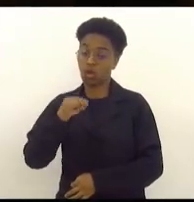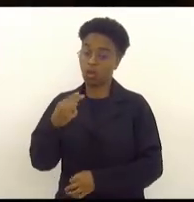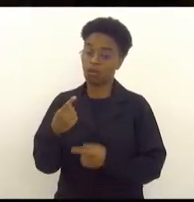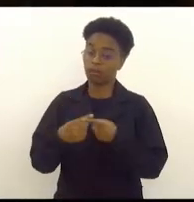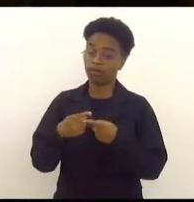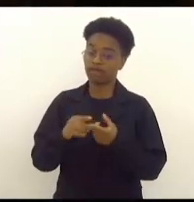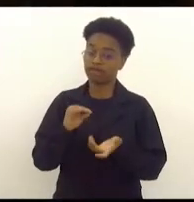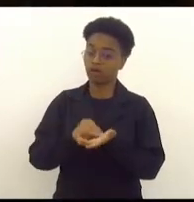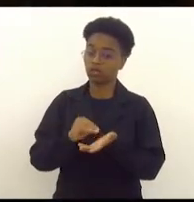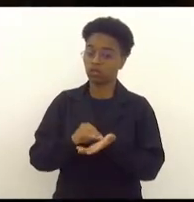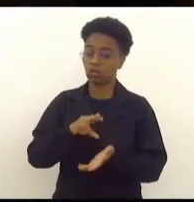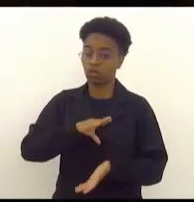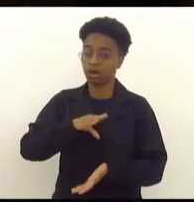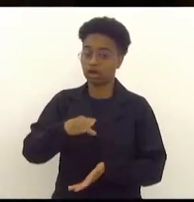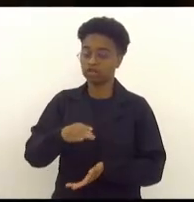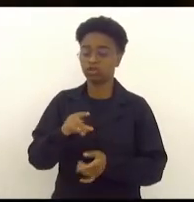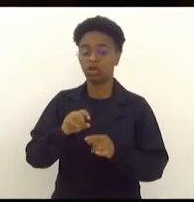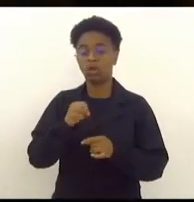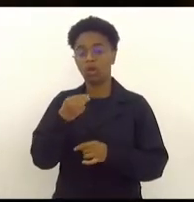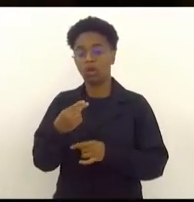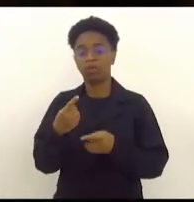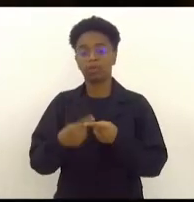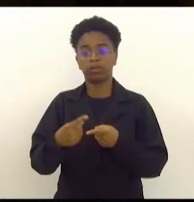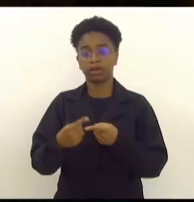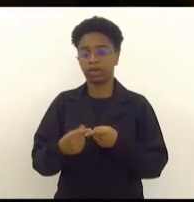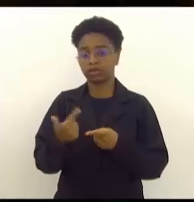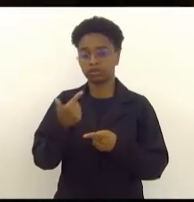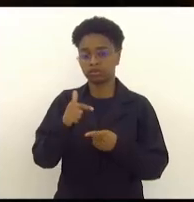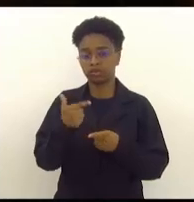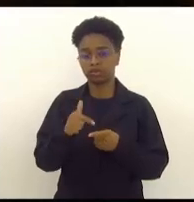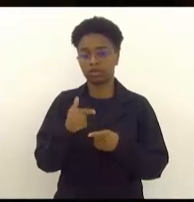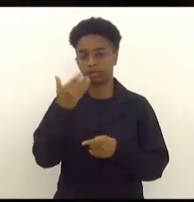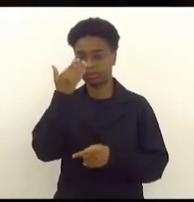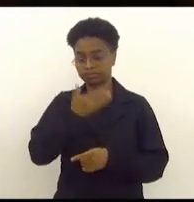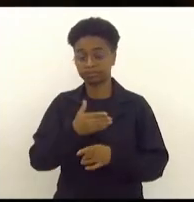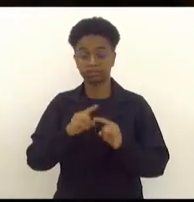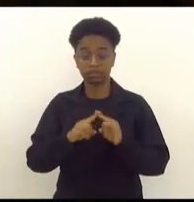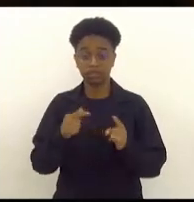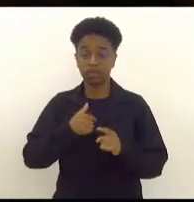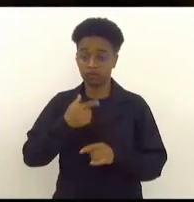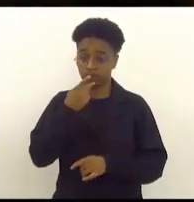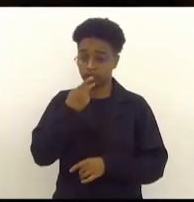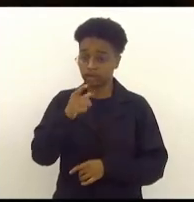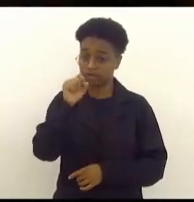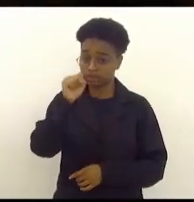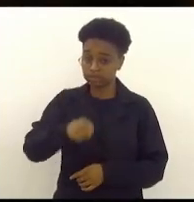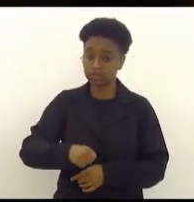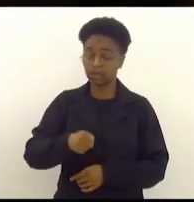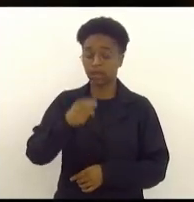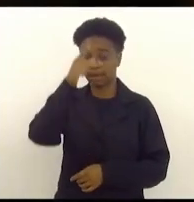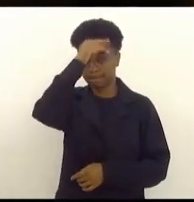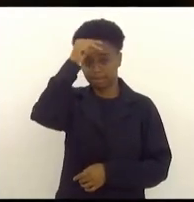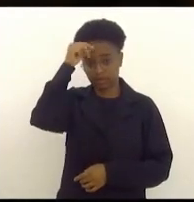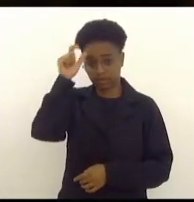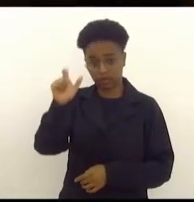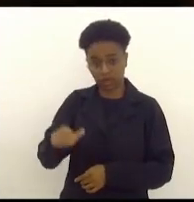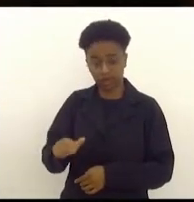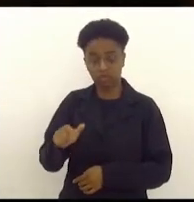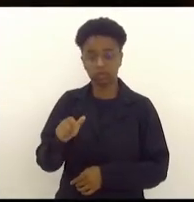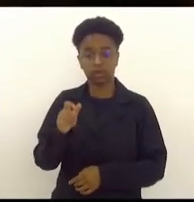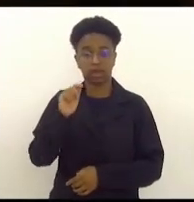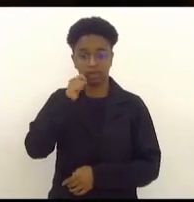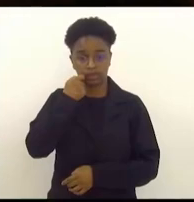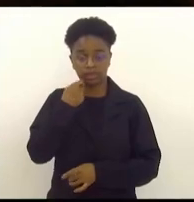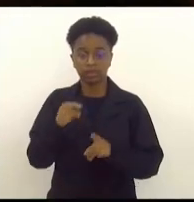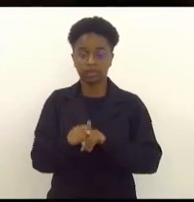porque não tem um fundamento e eu faço aqui doa quem doer o prefeito Eduardo Paes e seus secretário de ordem